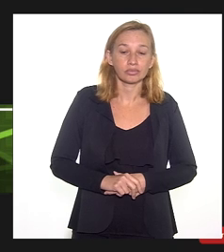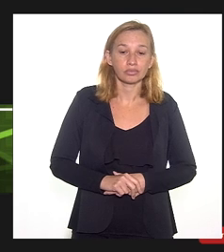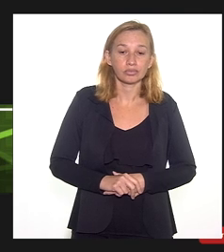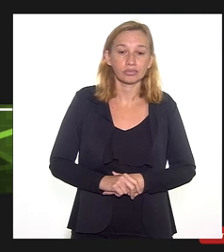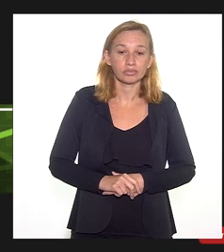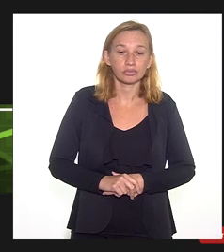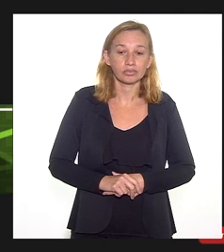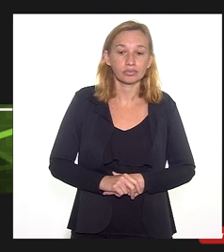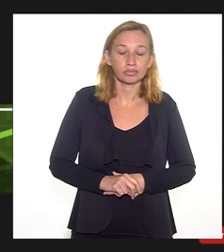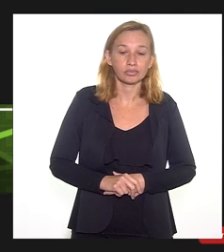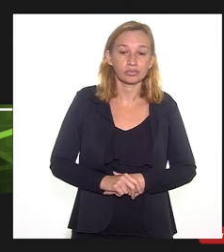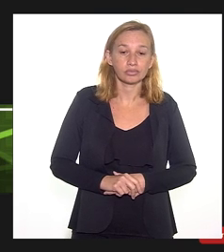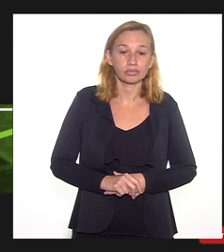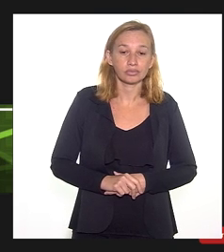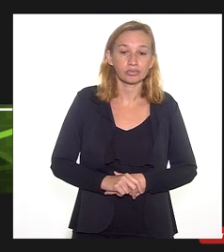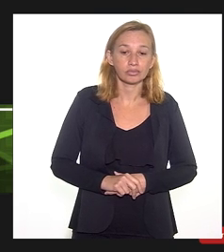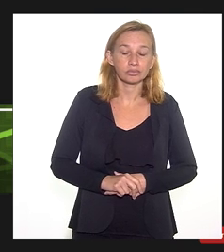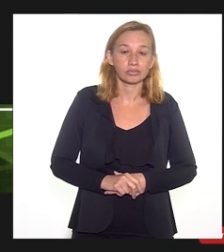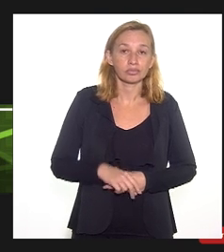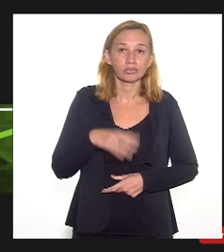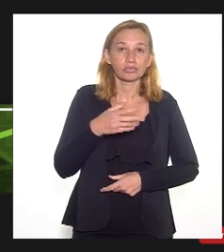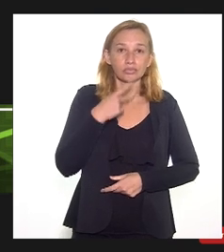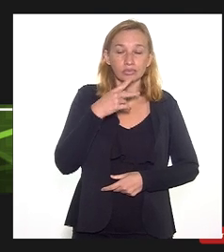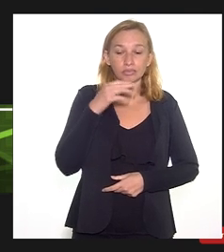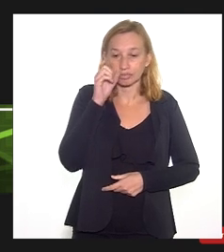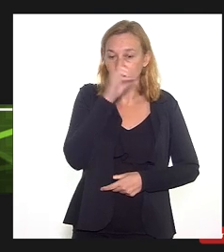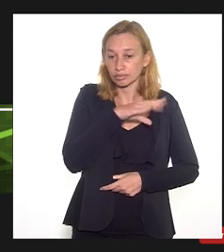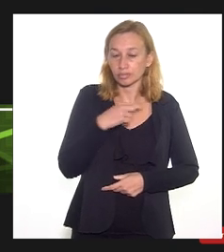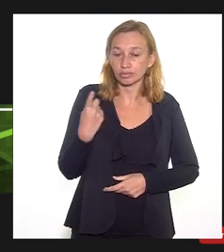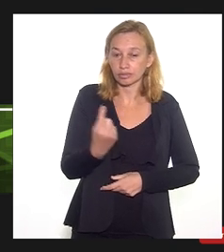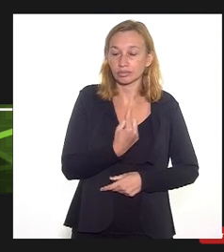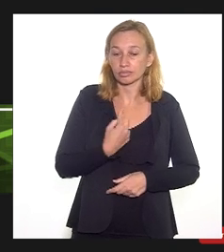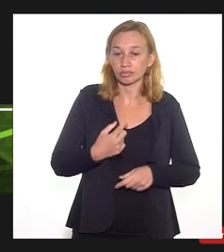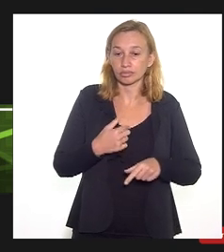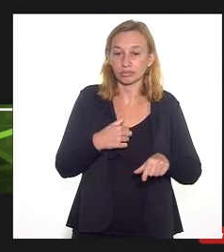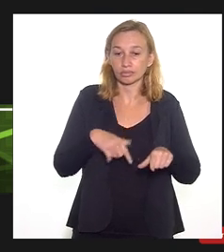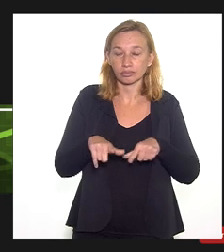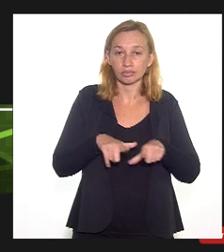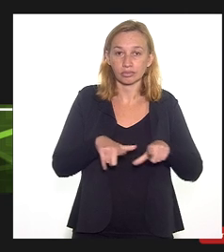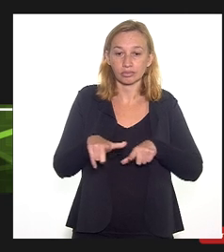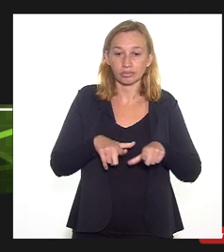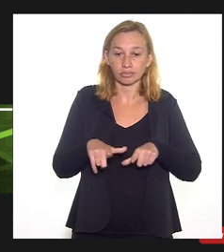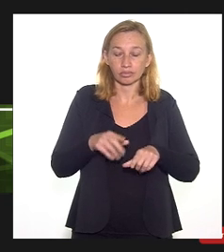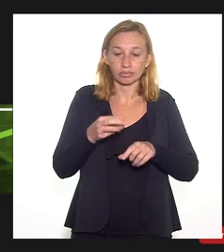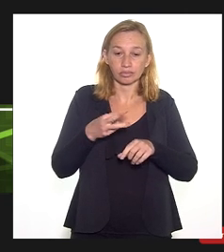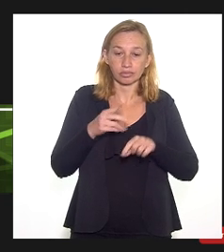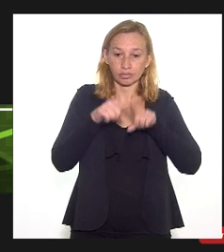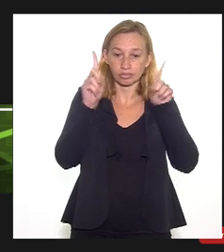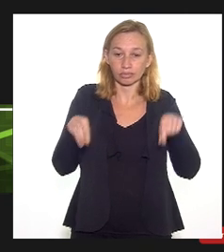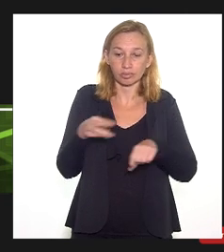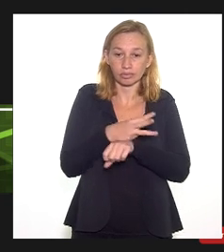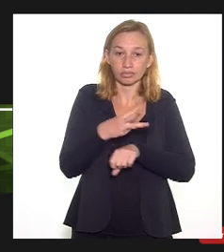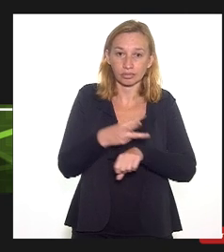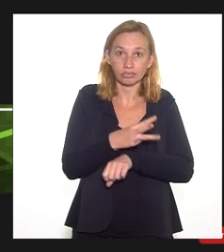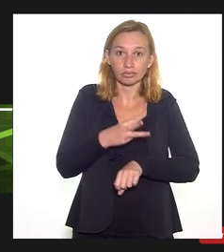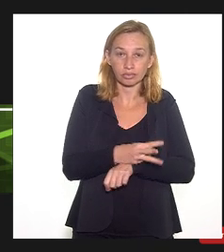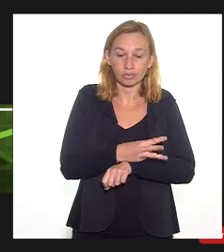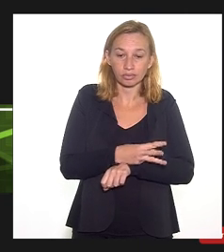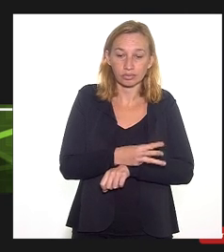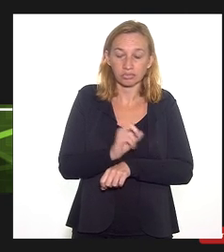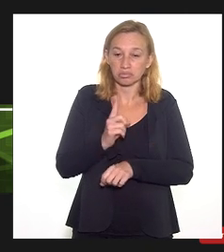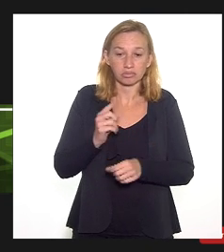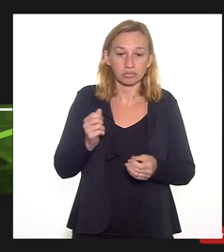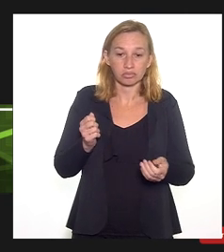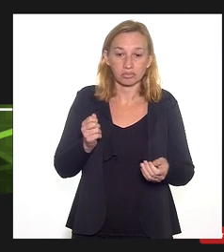queria dizer que é um absurdo que os nossos trabalhadores os terceirizados estejam com seu